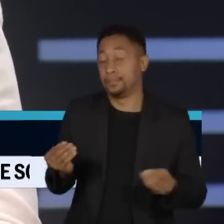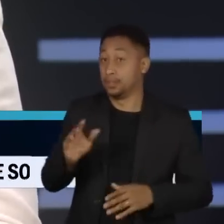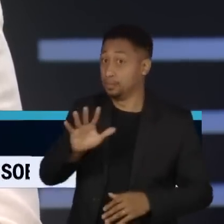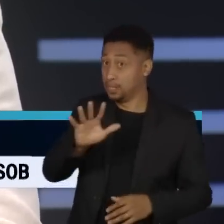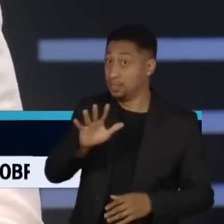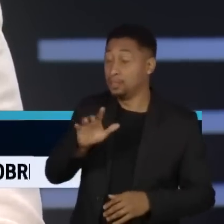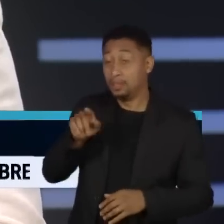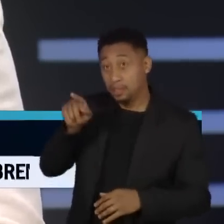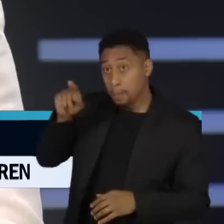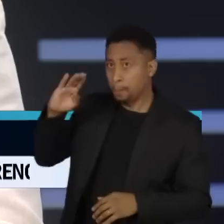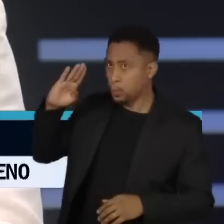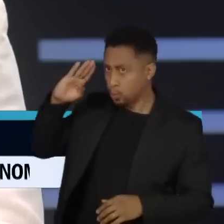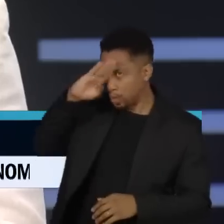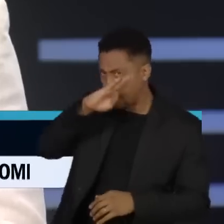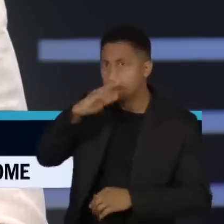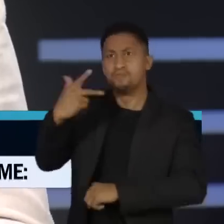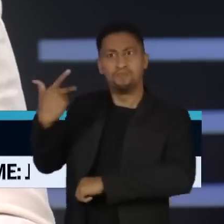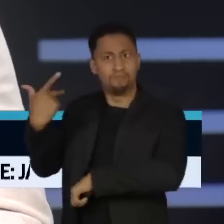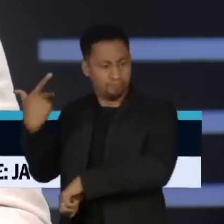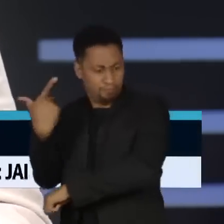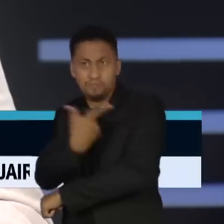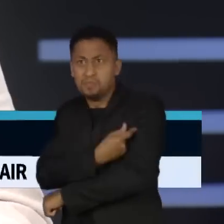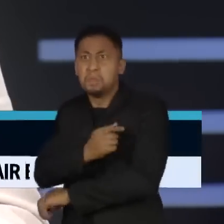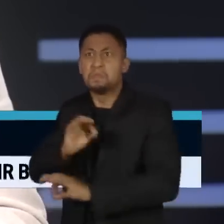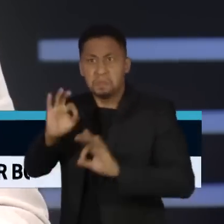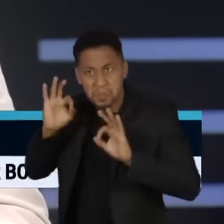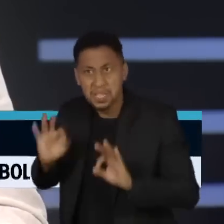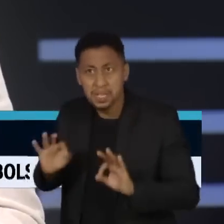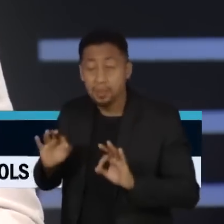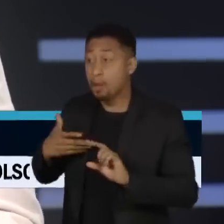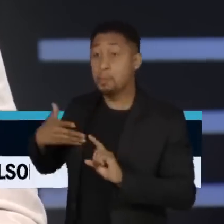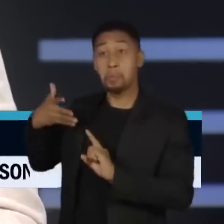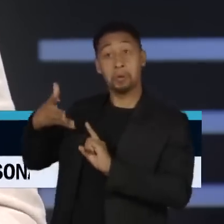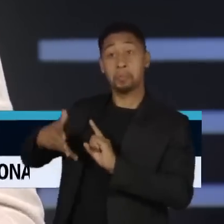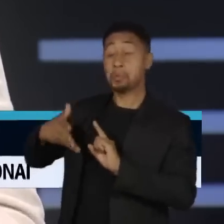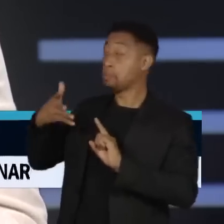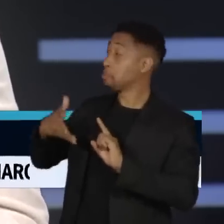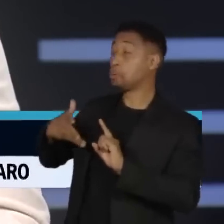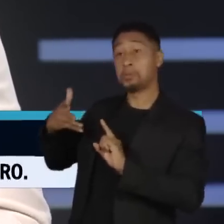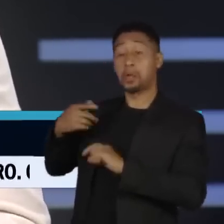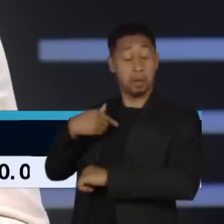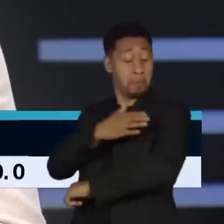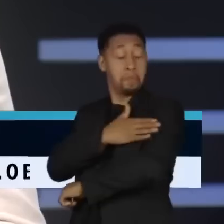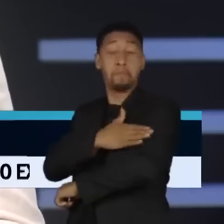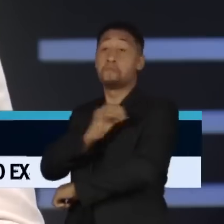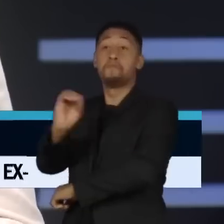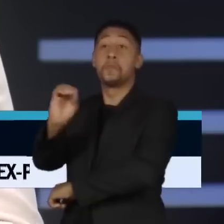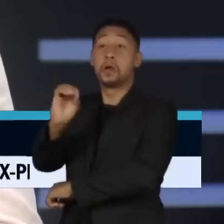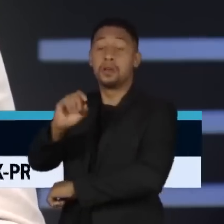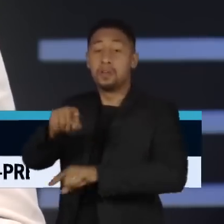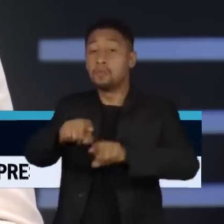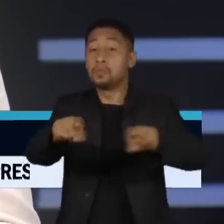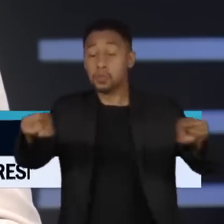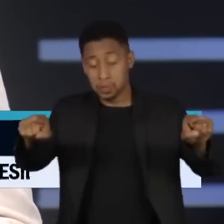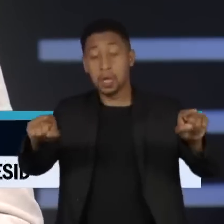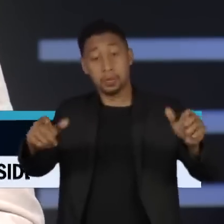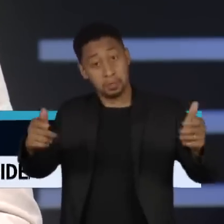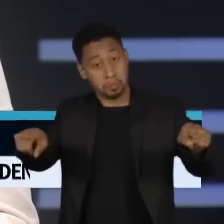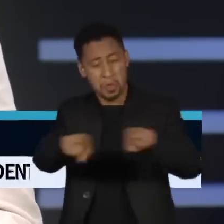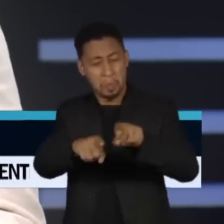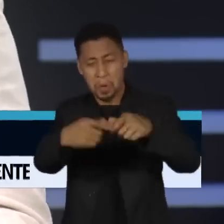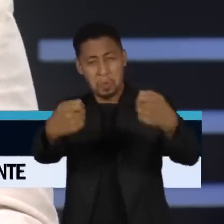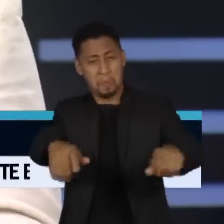toma se ele tomou a vacina e ele passou um tempão dizendo que não tinha tomado pedindo para o pessoal não tomar toda aquela coisa ele tomou